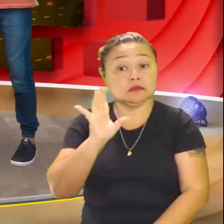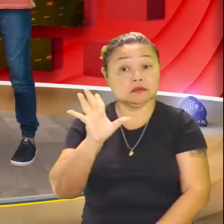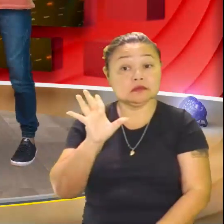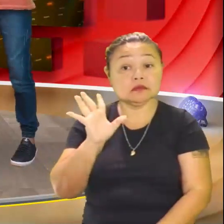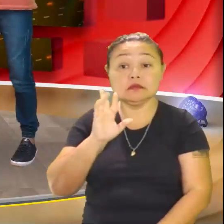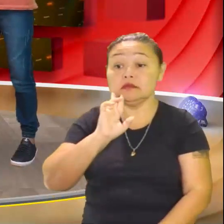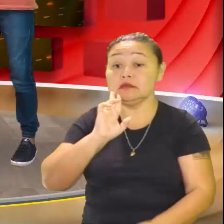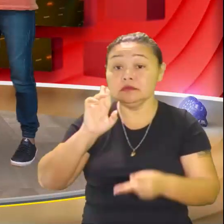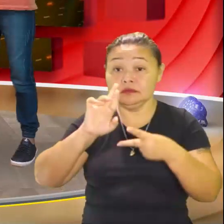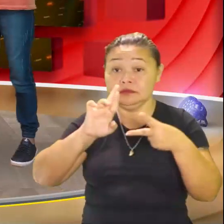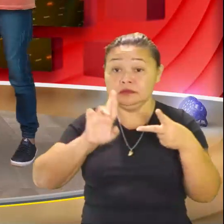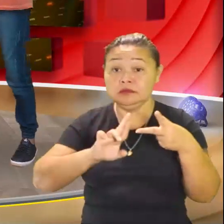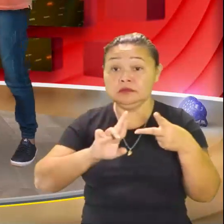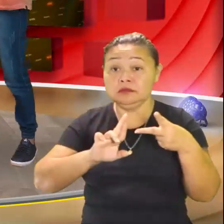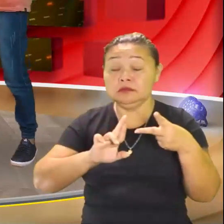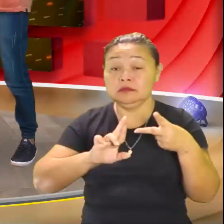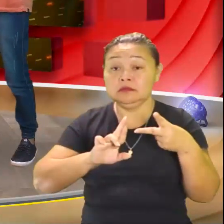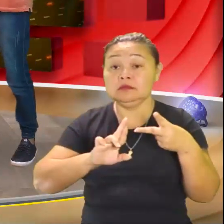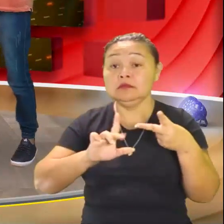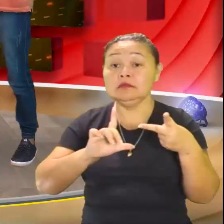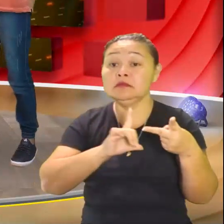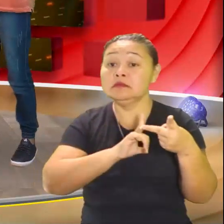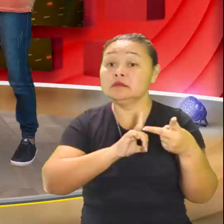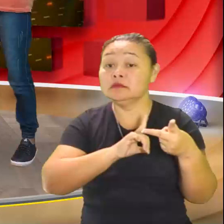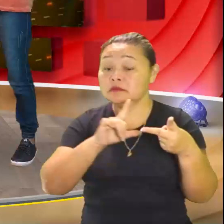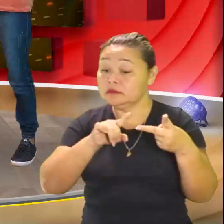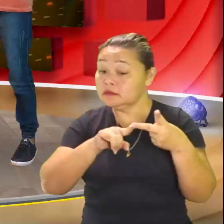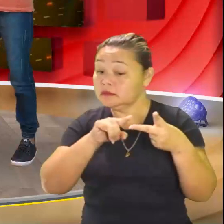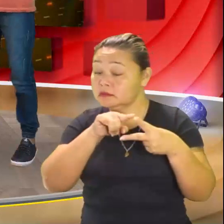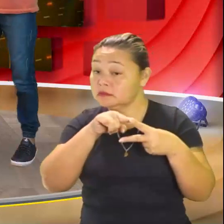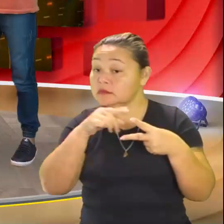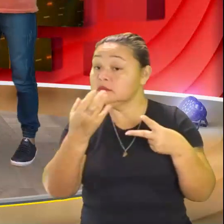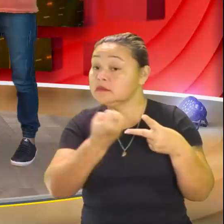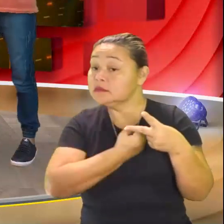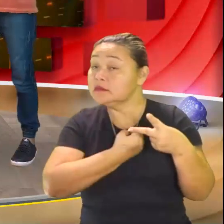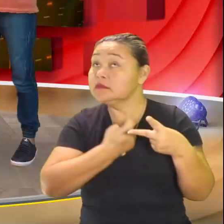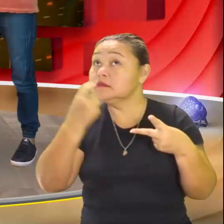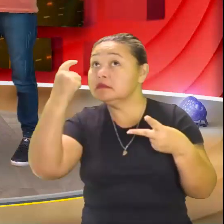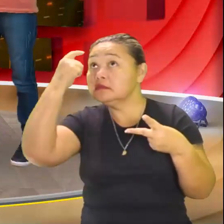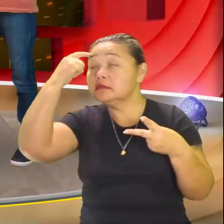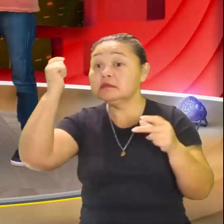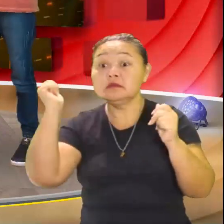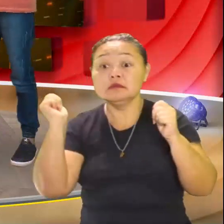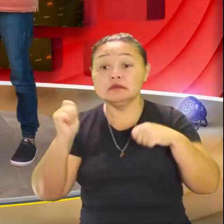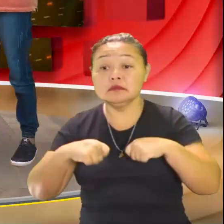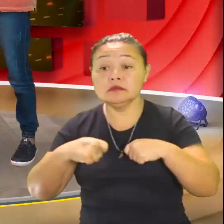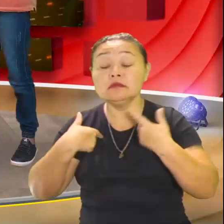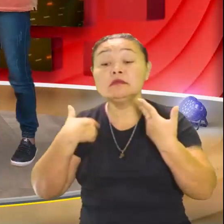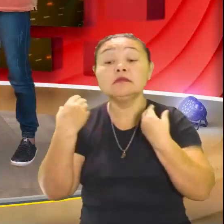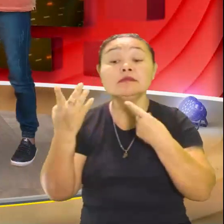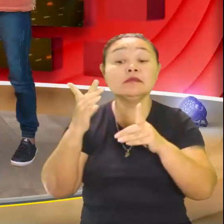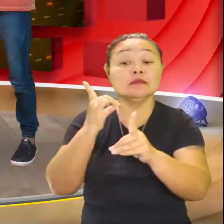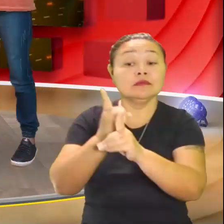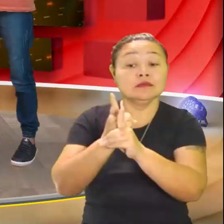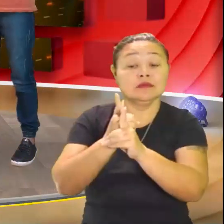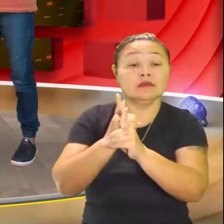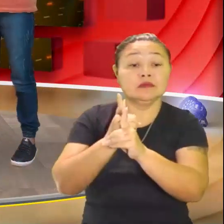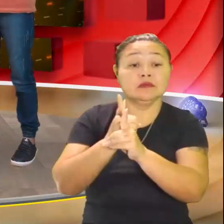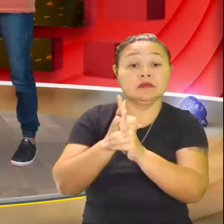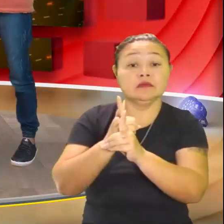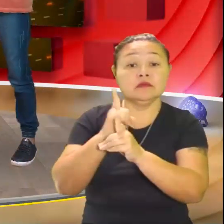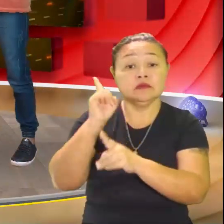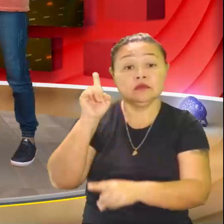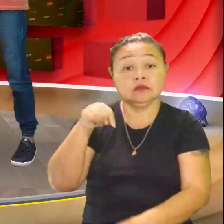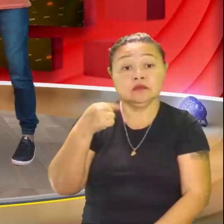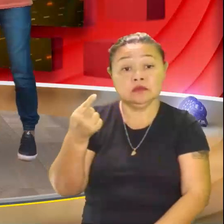isso não é a solução. Eu pensei nos 2 valores possíveis. Como que eu vou encontrar esses valores? E aí é que eu olho para a solução. Eu acho que 2